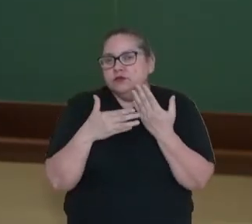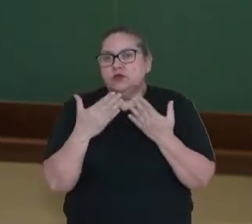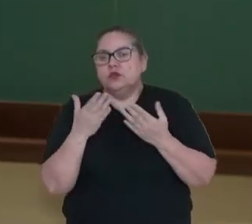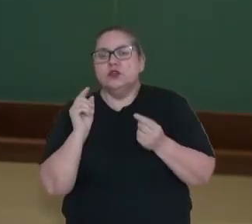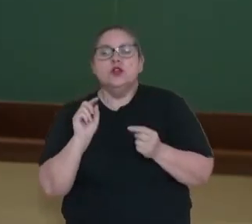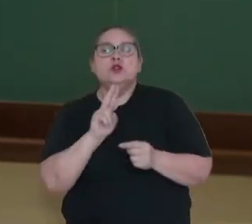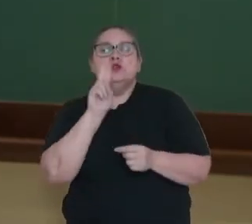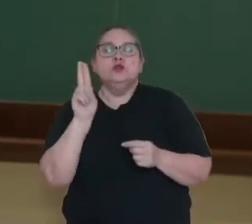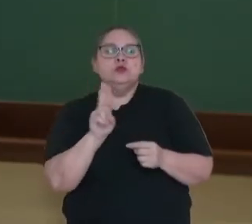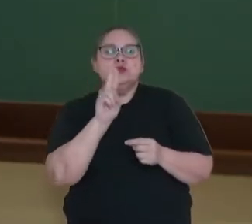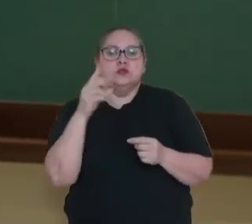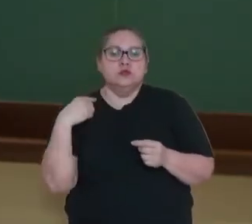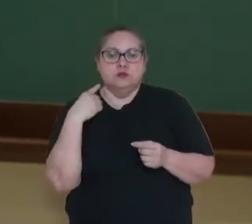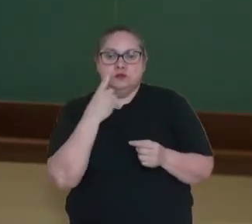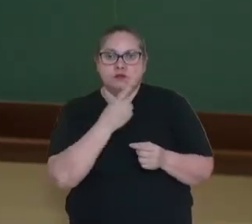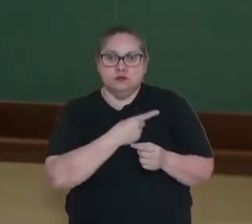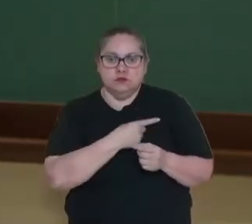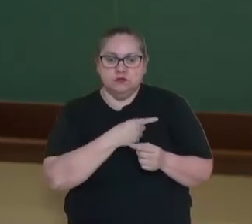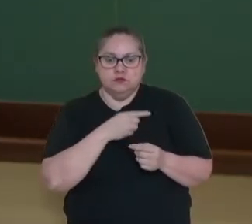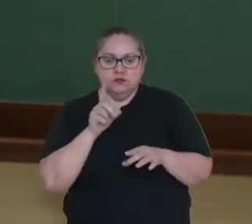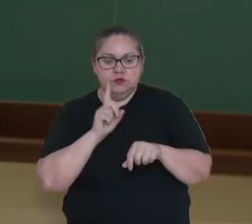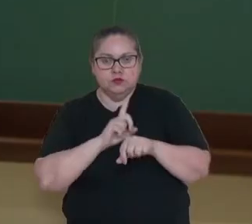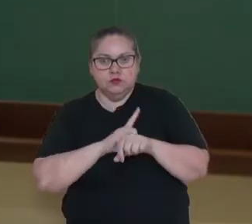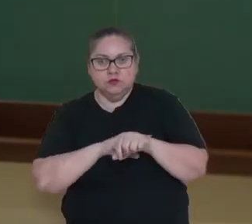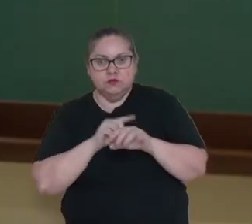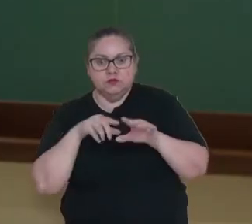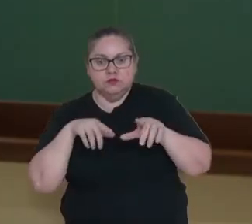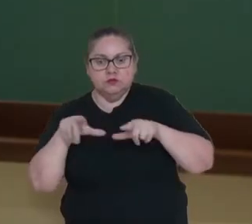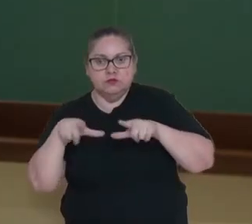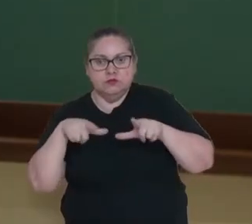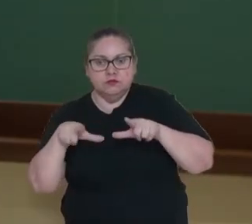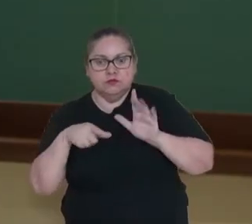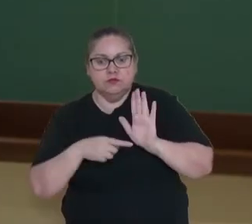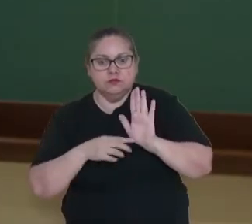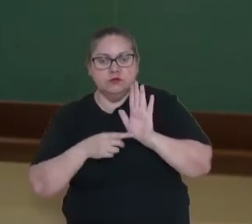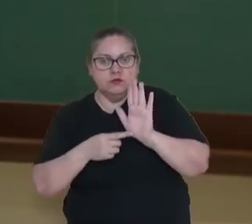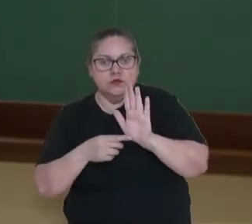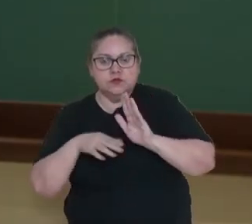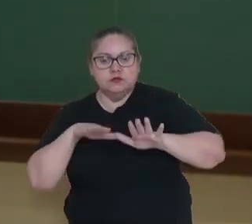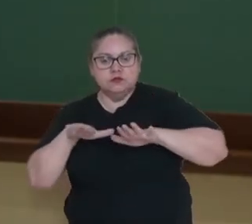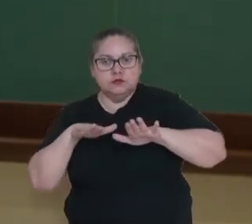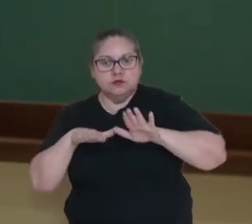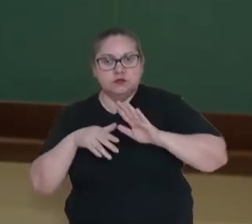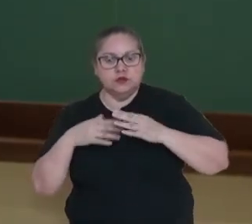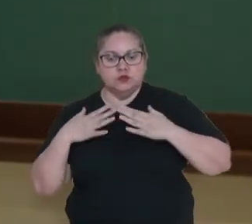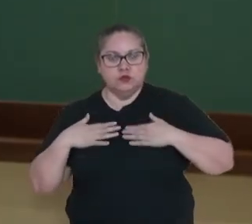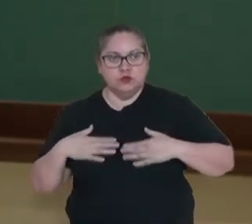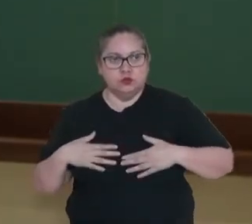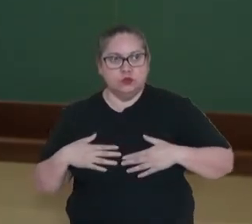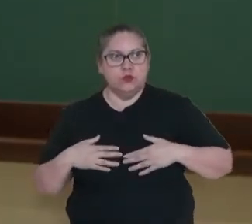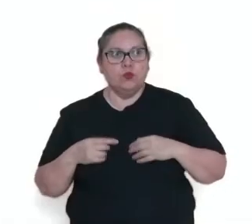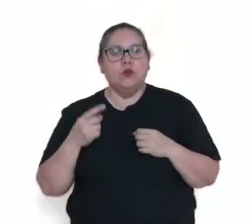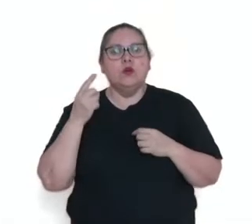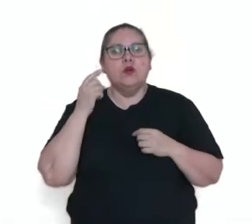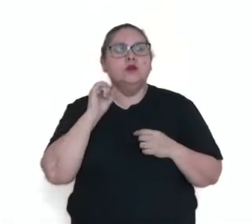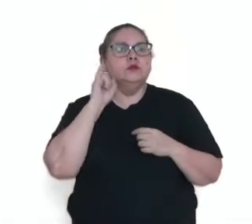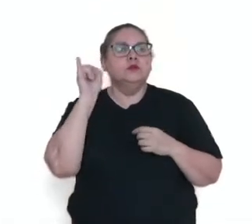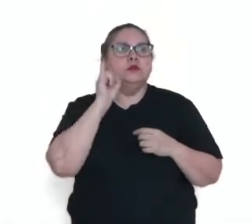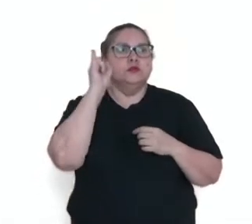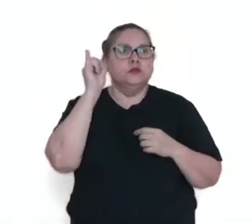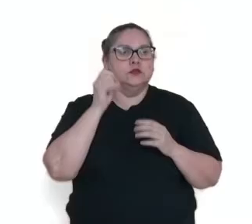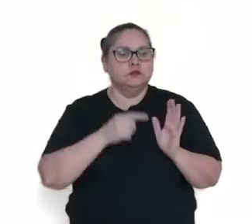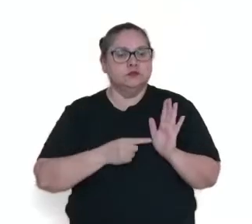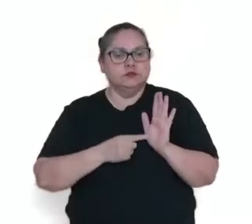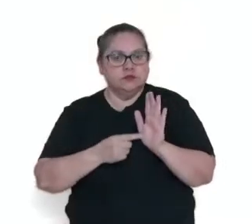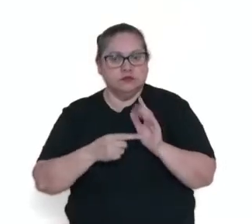nós utilizamos nesse momento de se expressar através do corpo? Então, olha só. A importância da